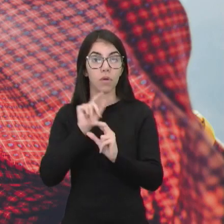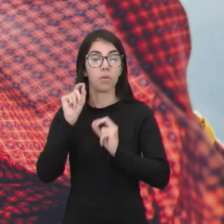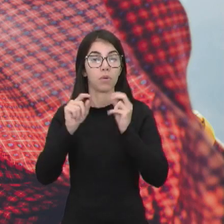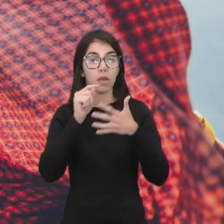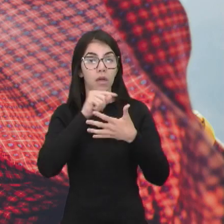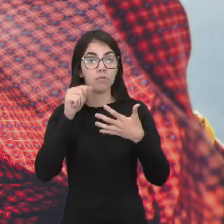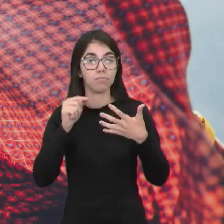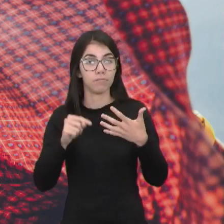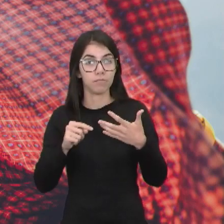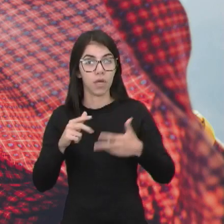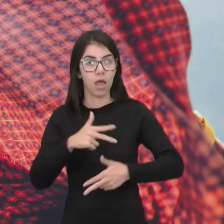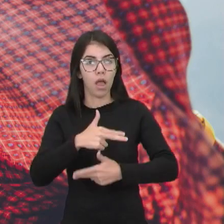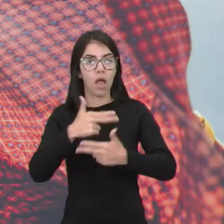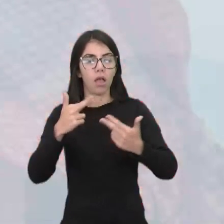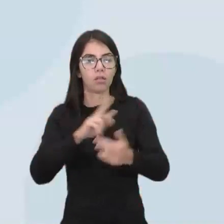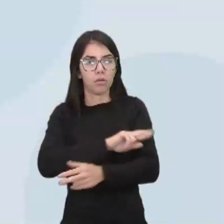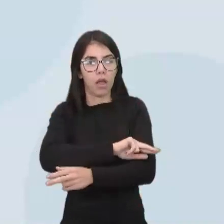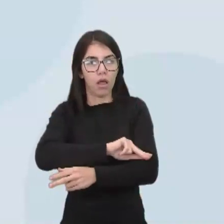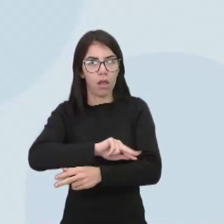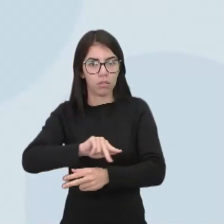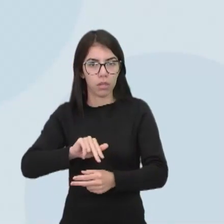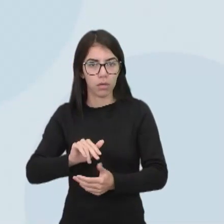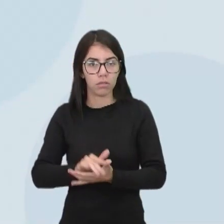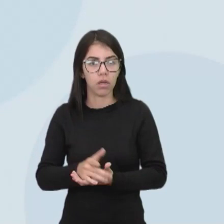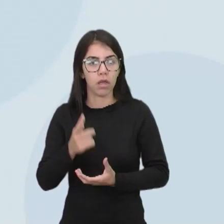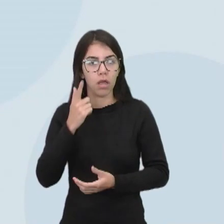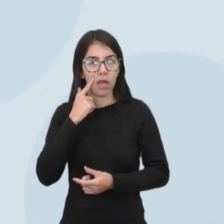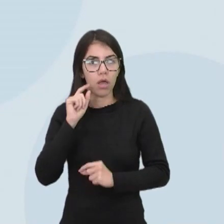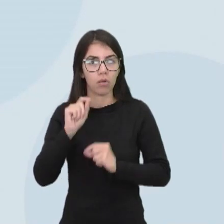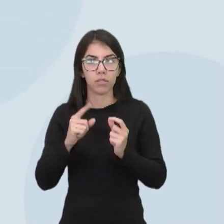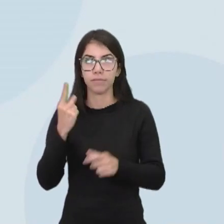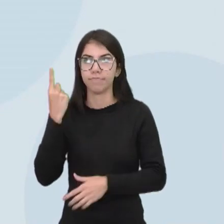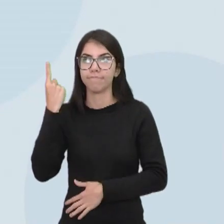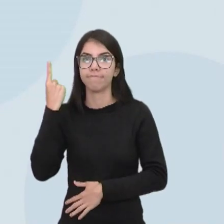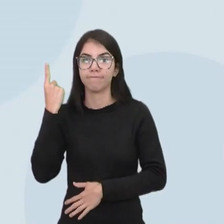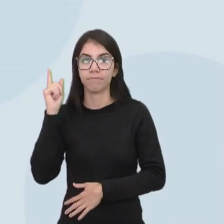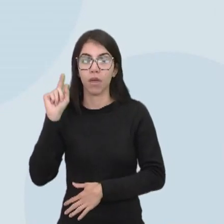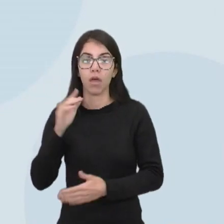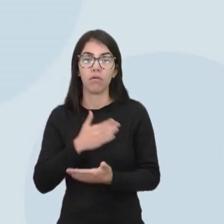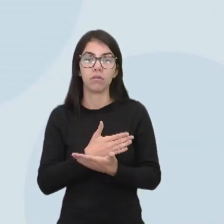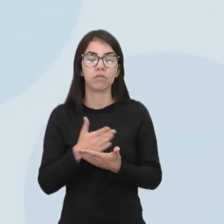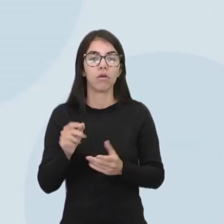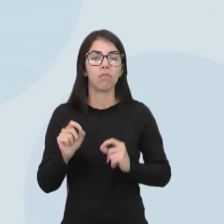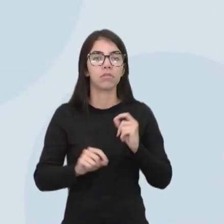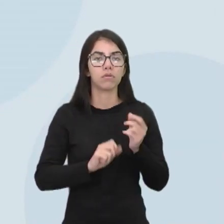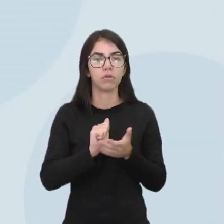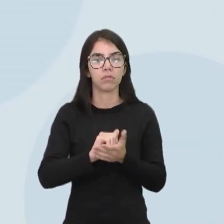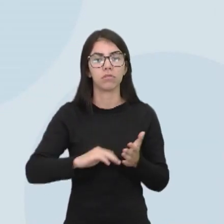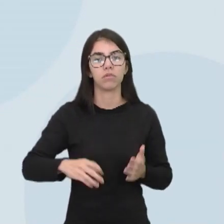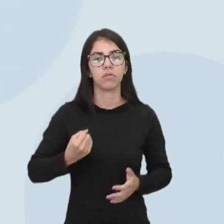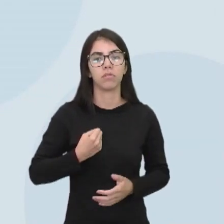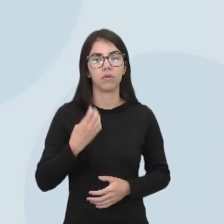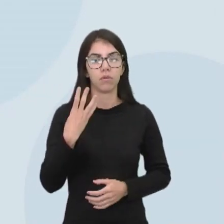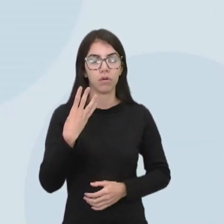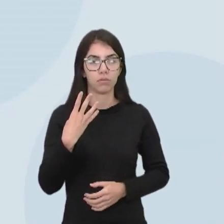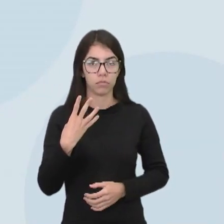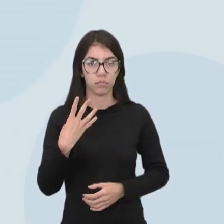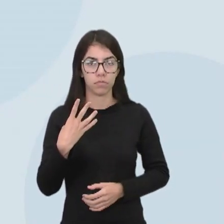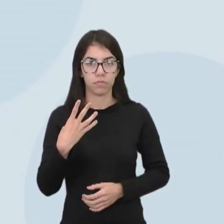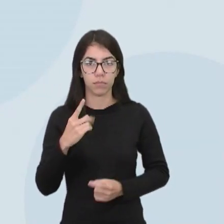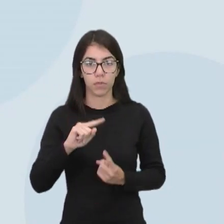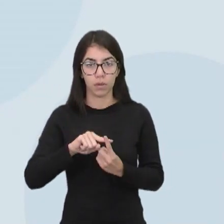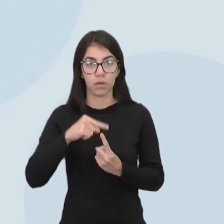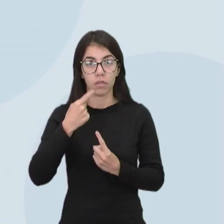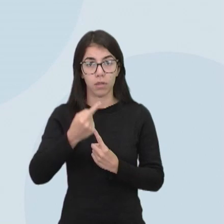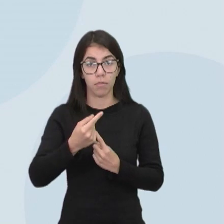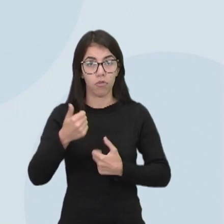questões étnico-raciais, está aí na tela para vocês. Então, nessa introdução da atividade 4, né, depois da